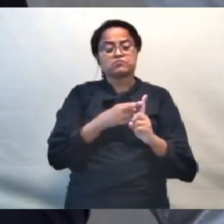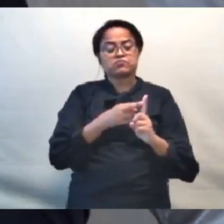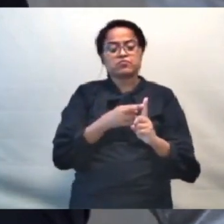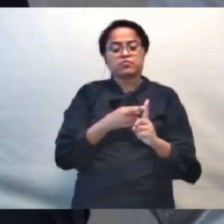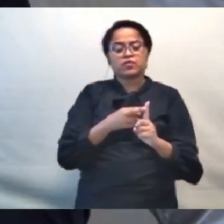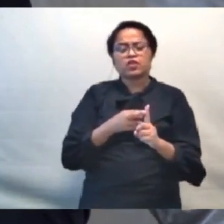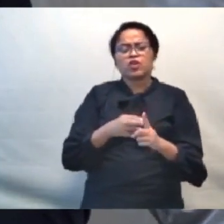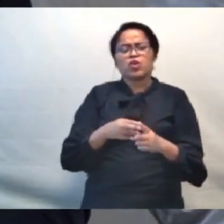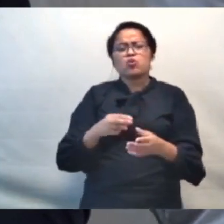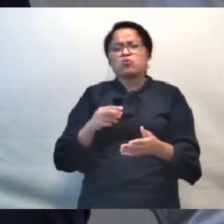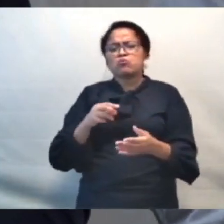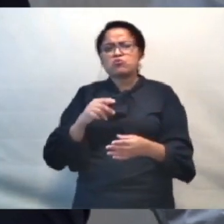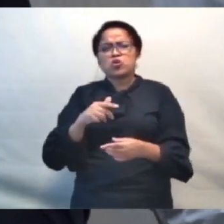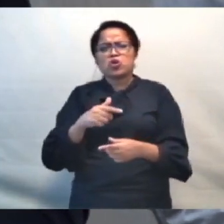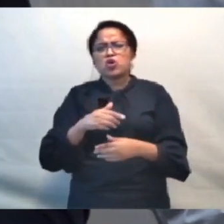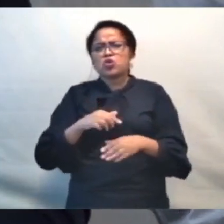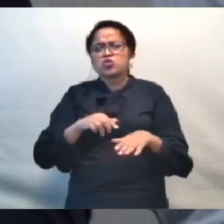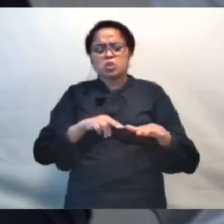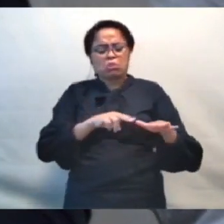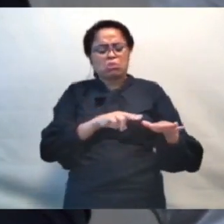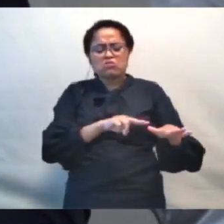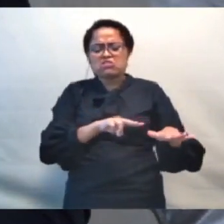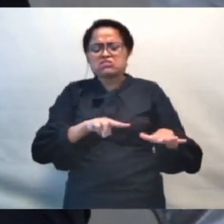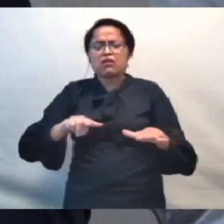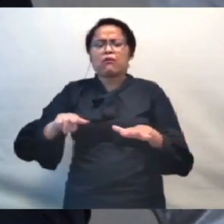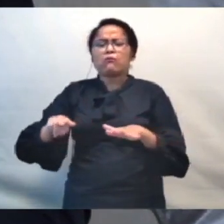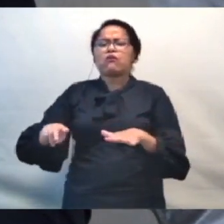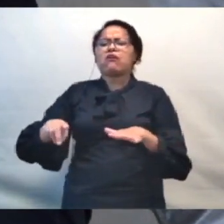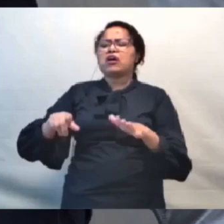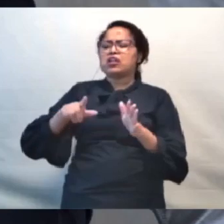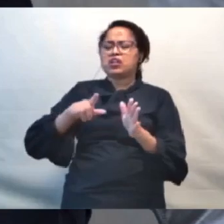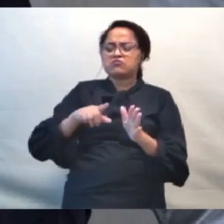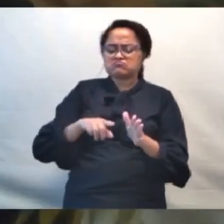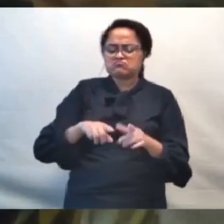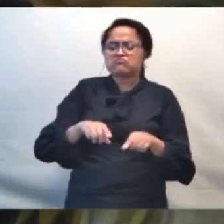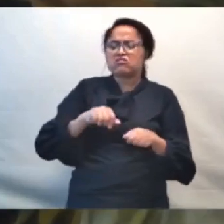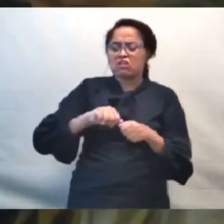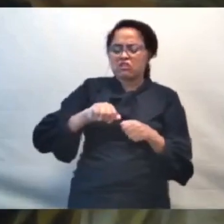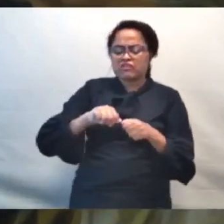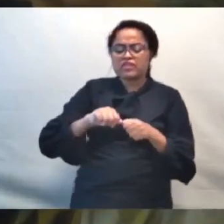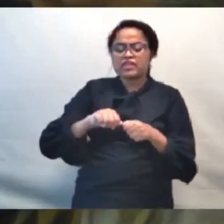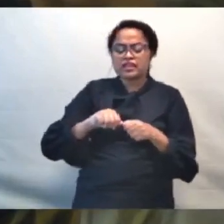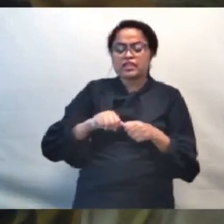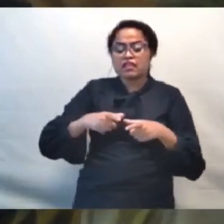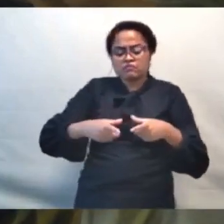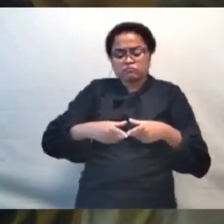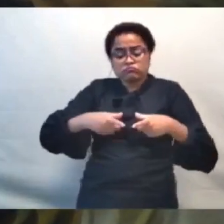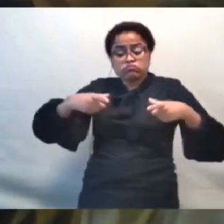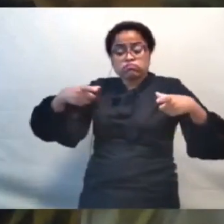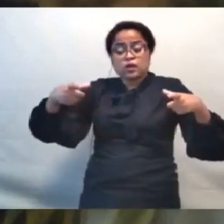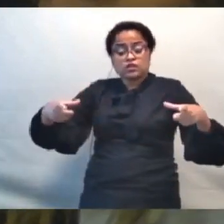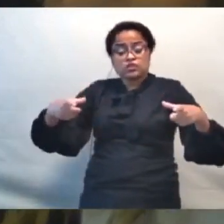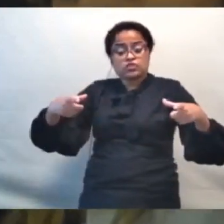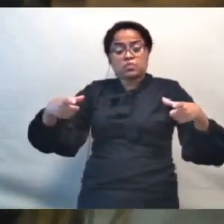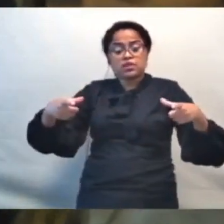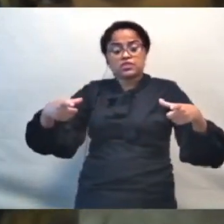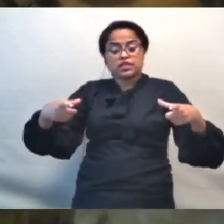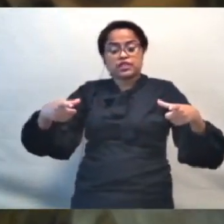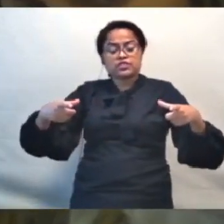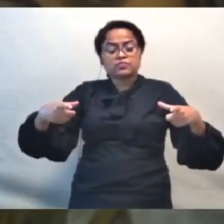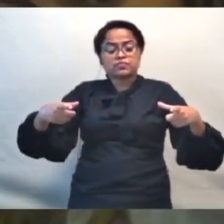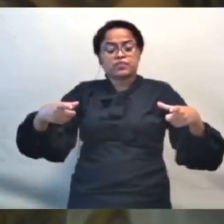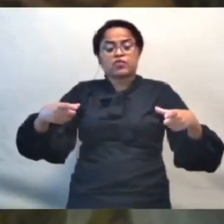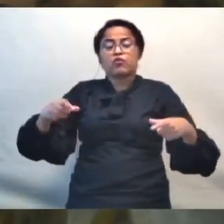nas regionais, a partir dessa definição da área de abrangência, correlacionado com a Lira. Então, o